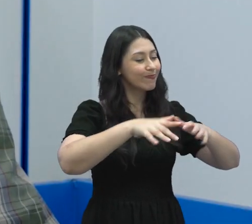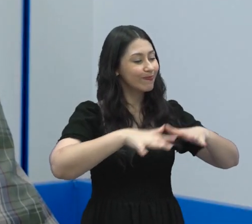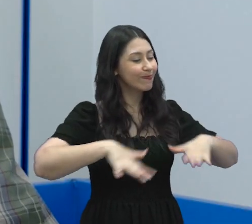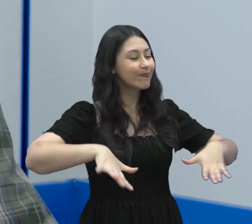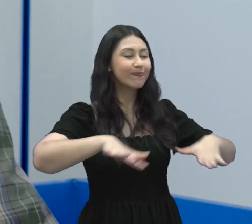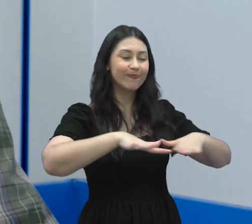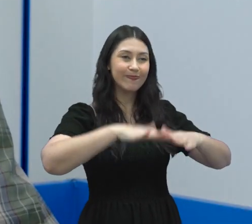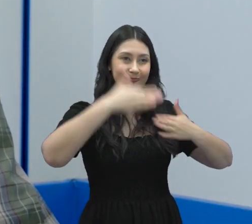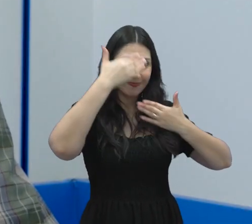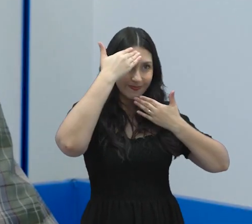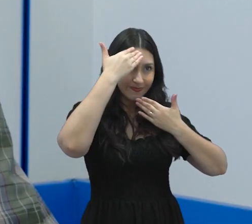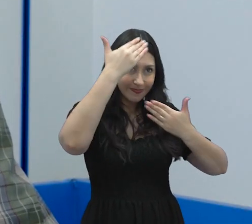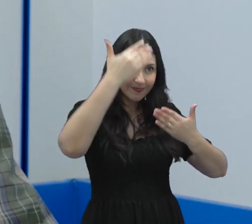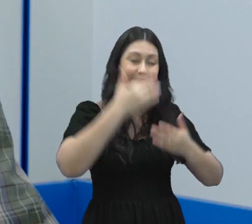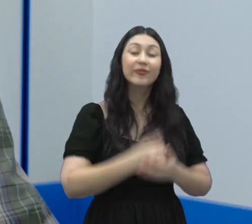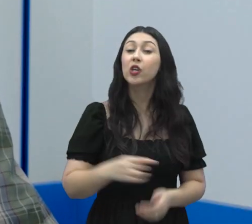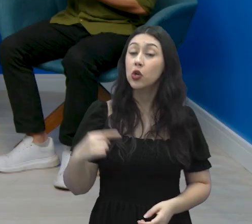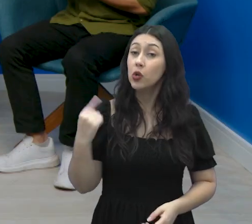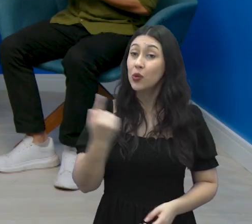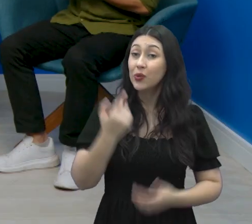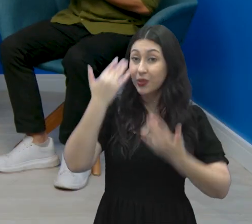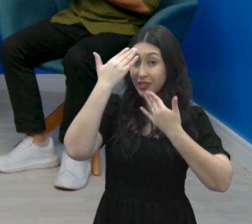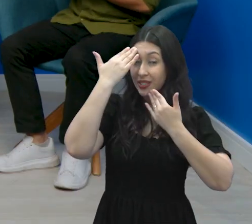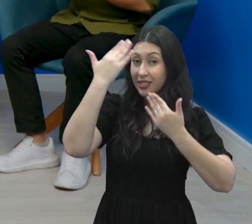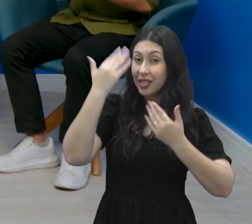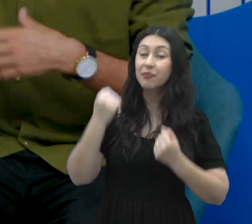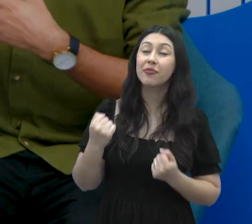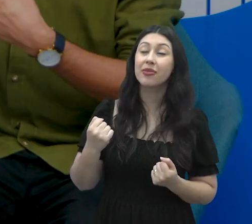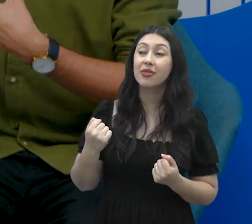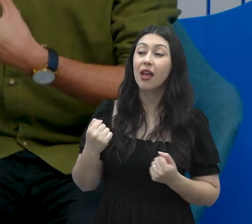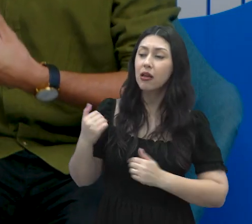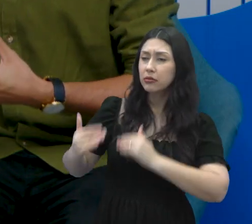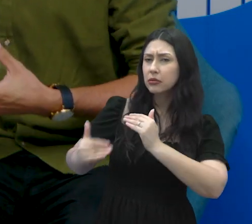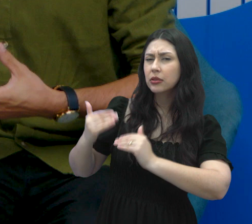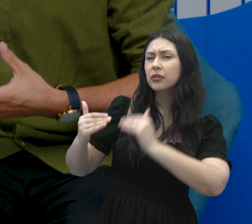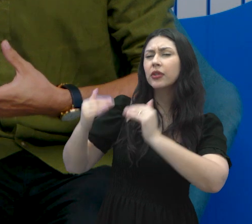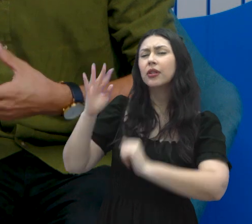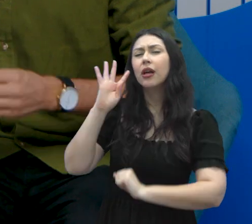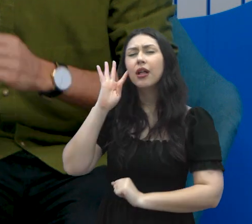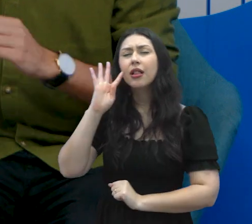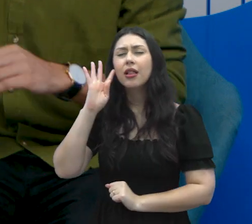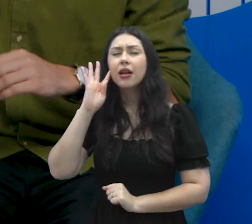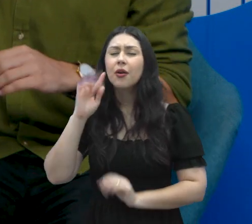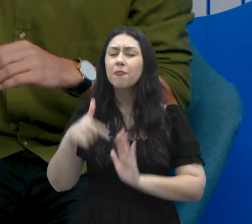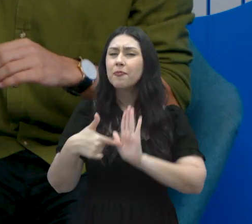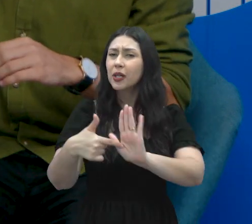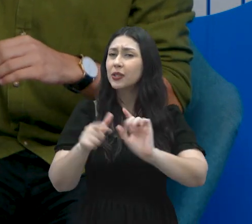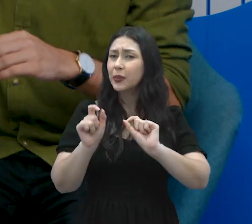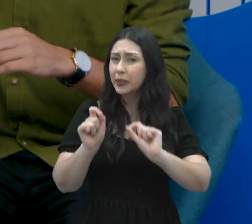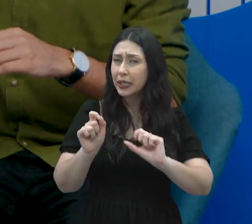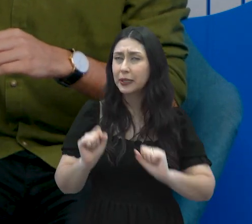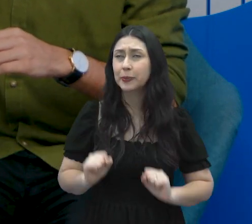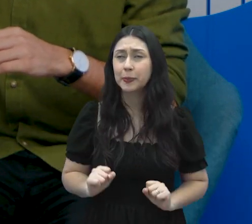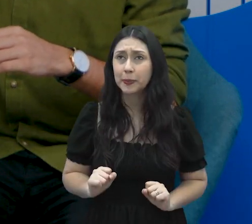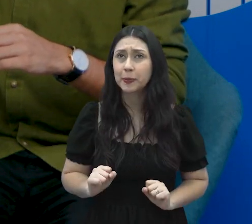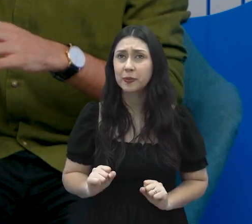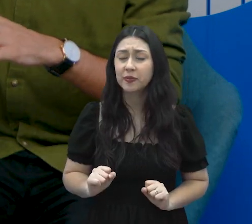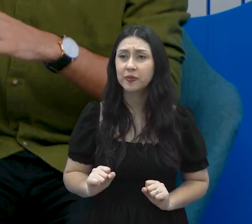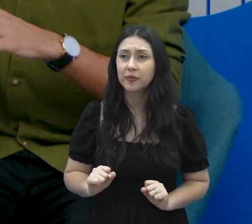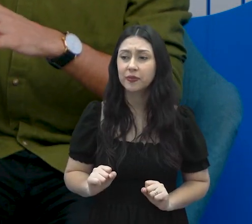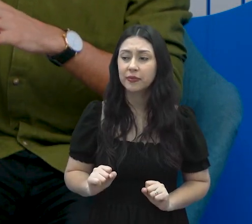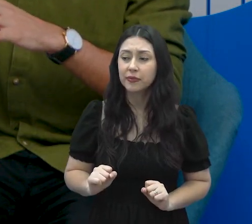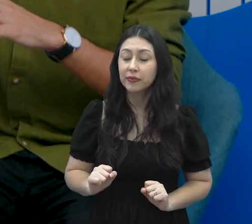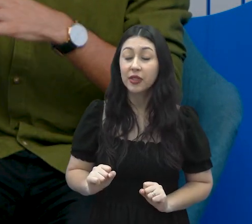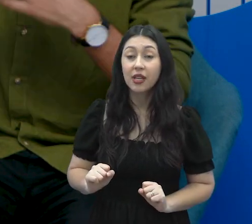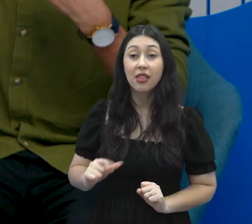da região. Muito obrigado, viu? A gente que agradece. E esse desenvolvimento, né, Marvin, é legal a gente destacar que